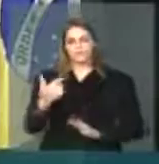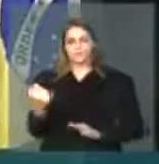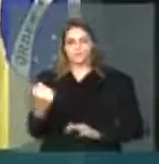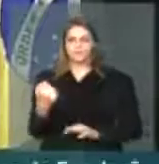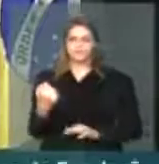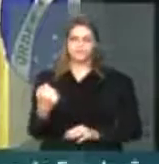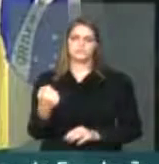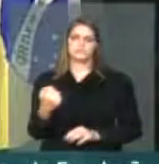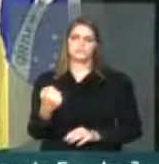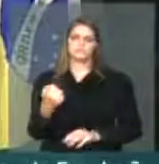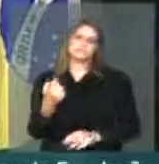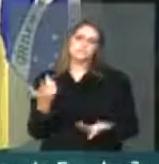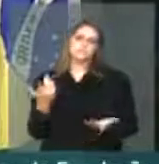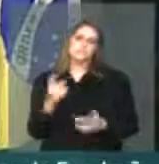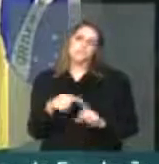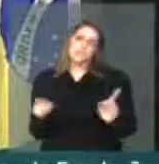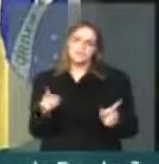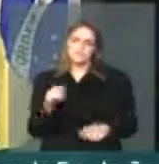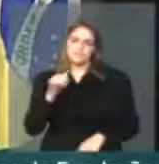como, por exemplo,